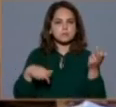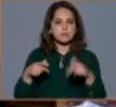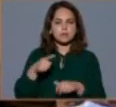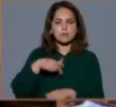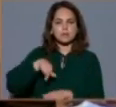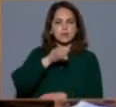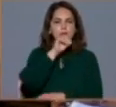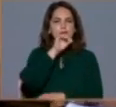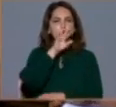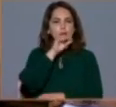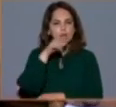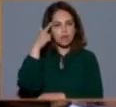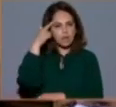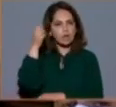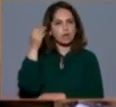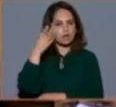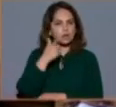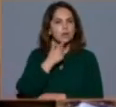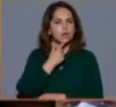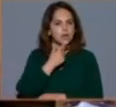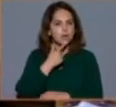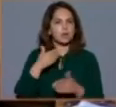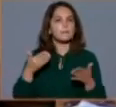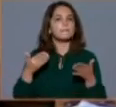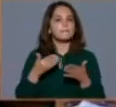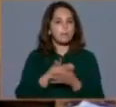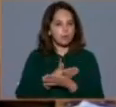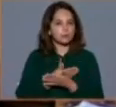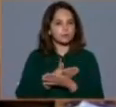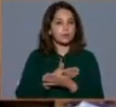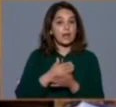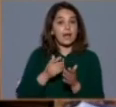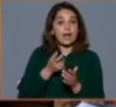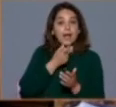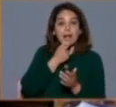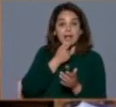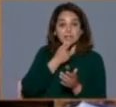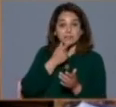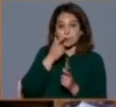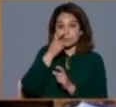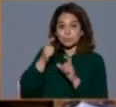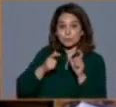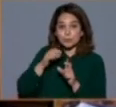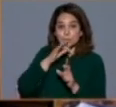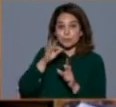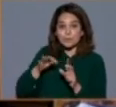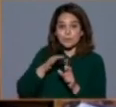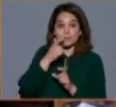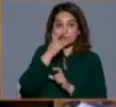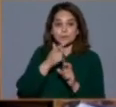compreendendo o que é morrer, sobretudo quando a morte toca alguém próximo, alguém a quem